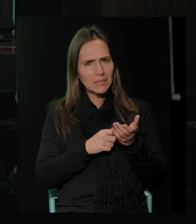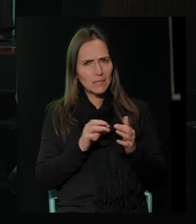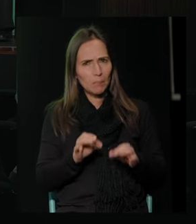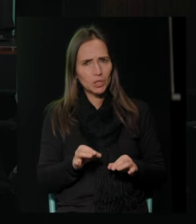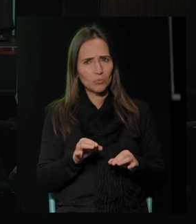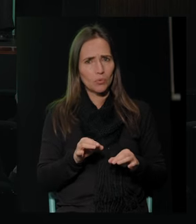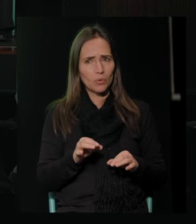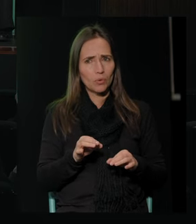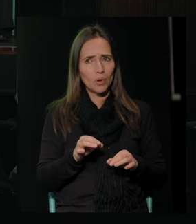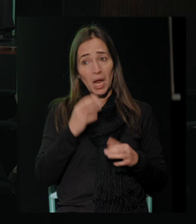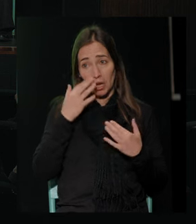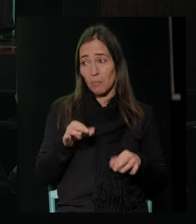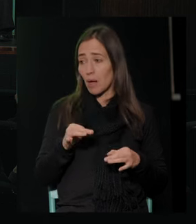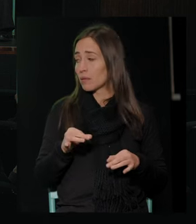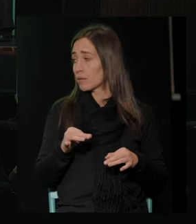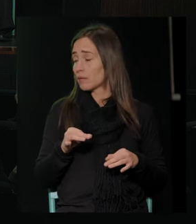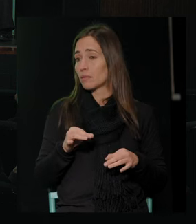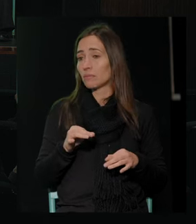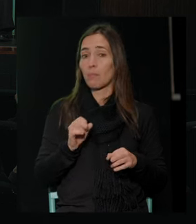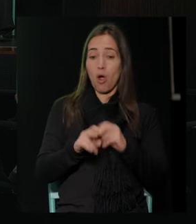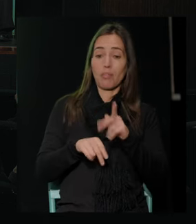se é normal que consigamos...